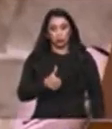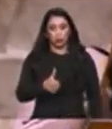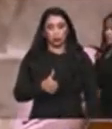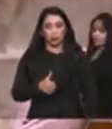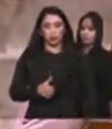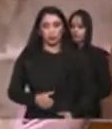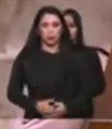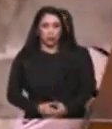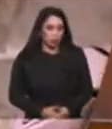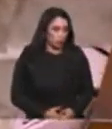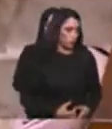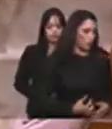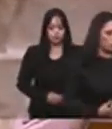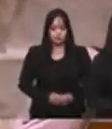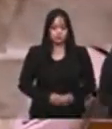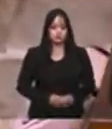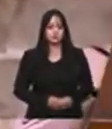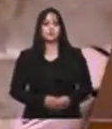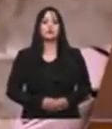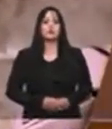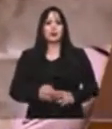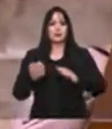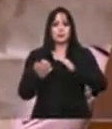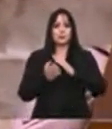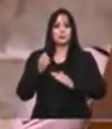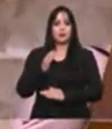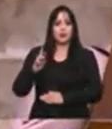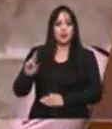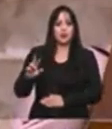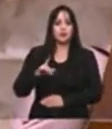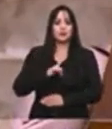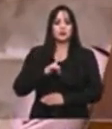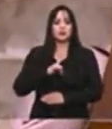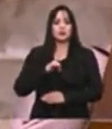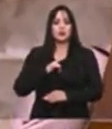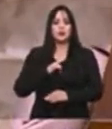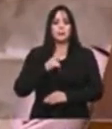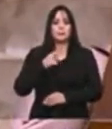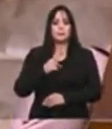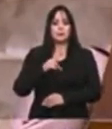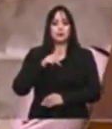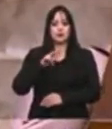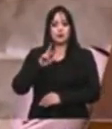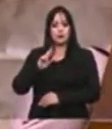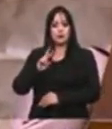a distribuidora BR firmou o contrato de troca de bandeiras postos com a